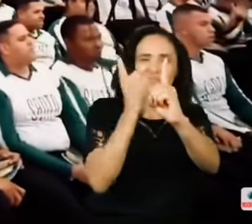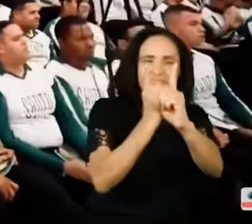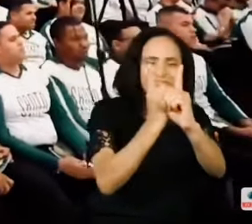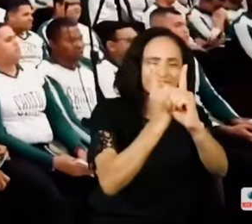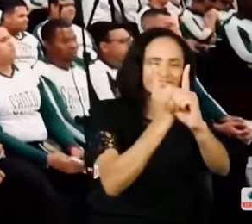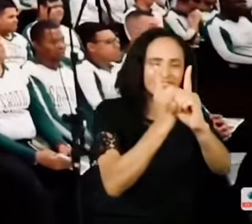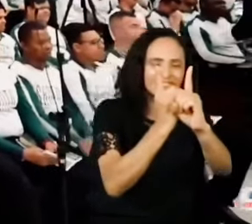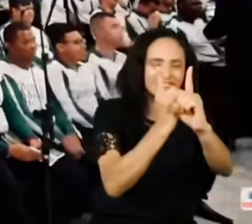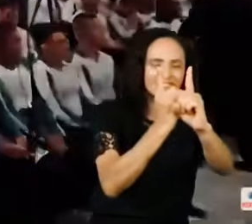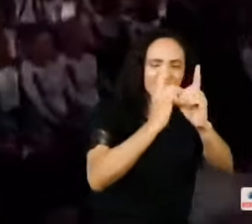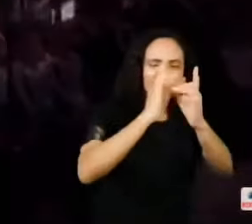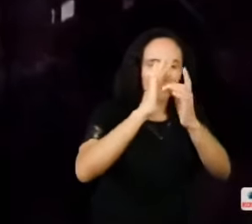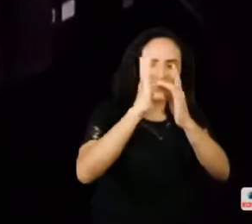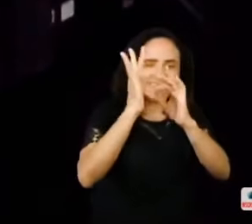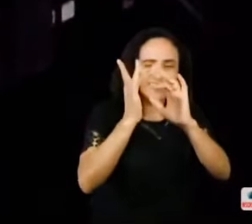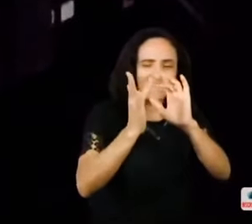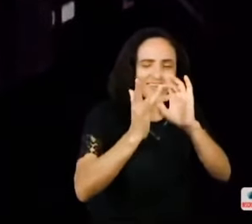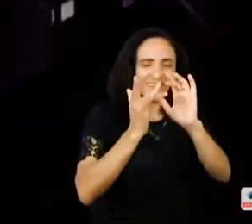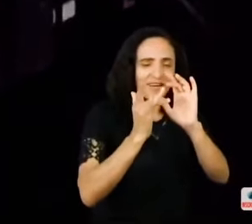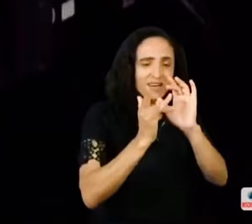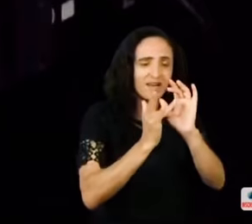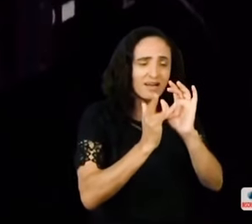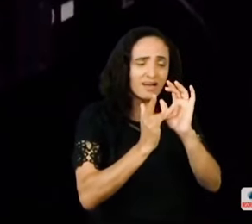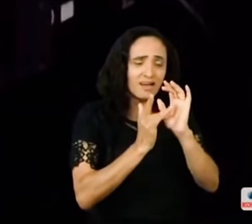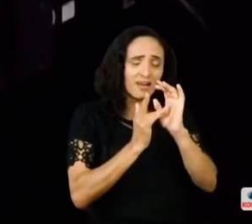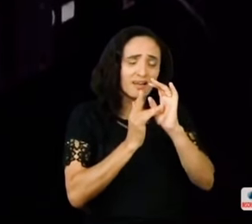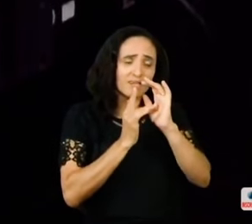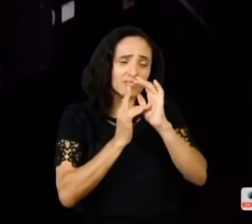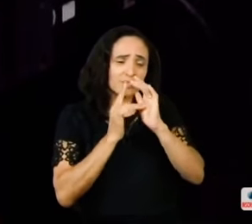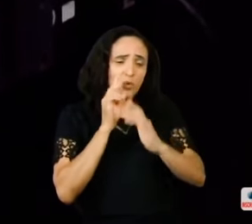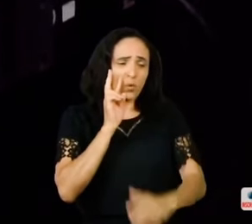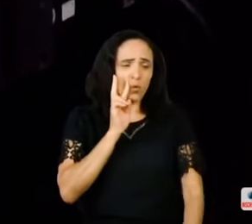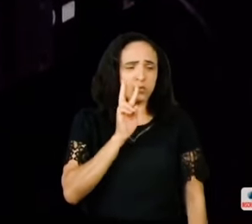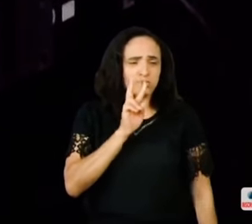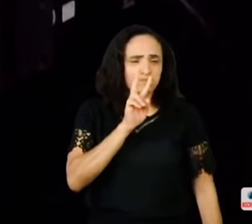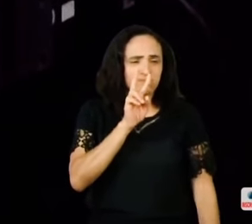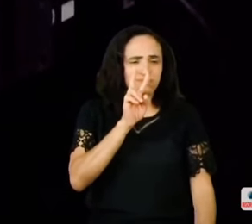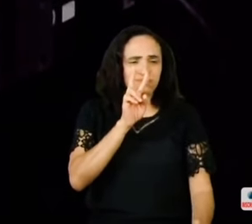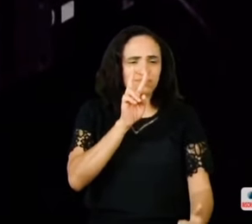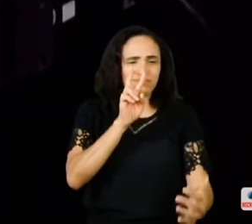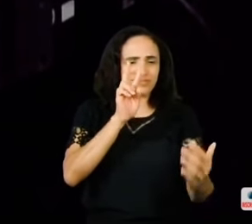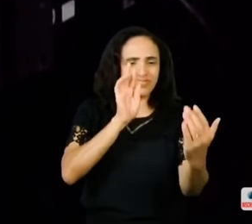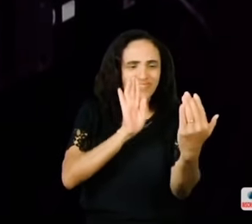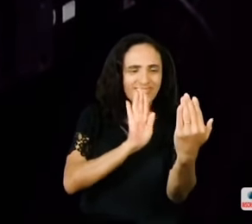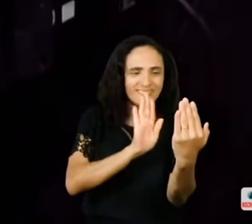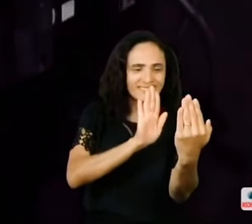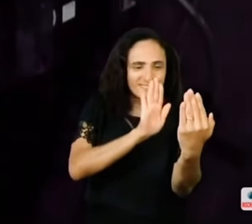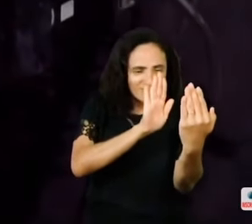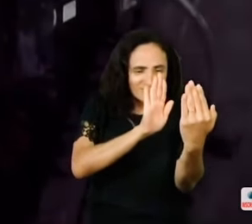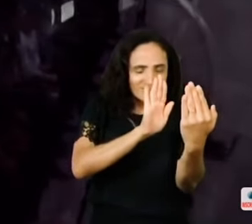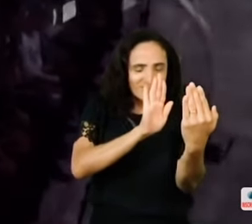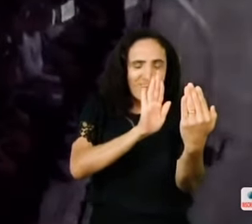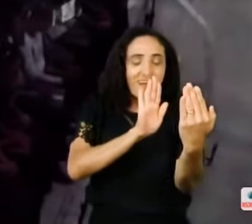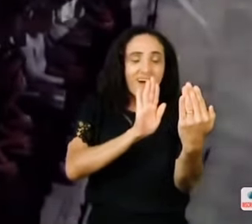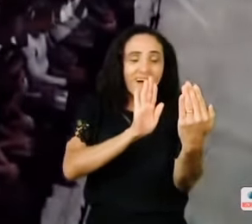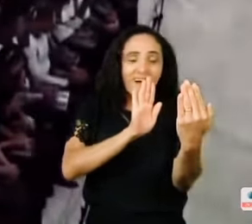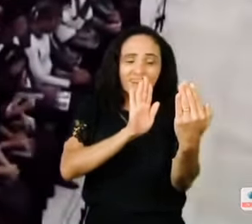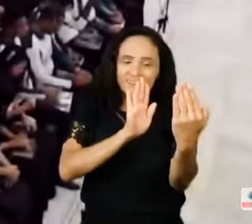eu quero ver a face do Senhor